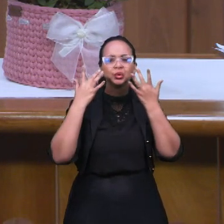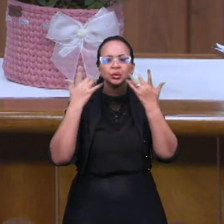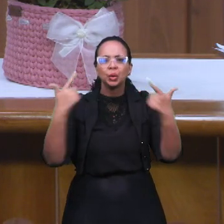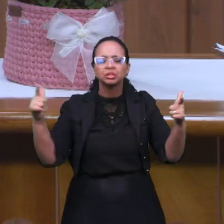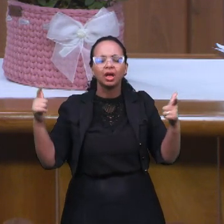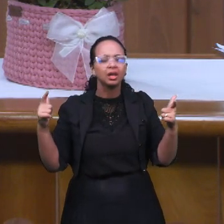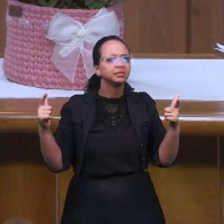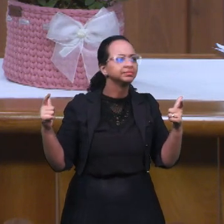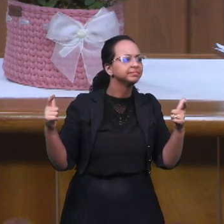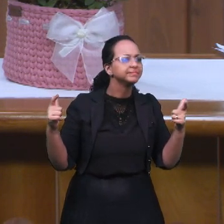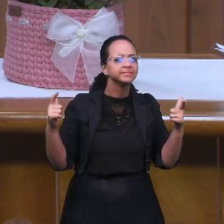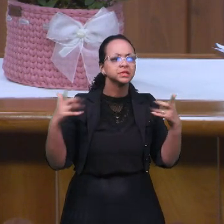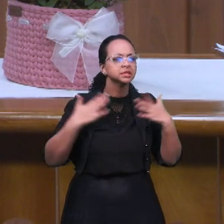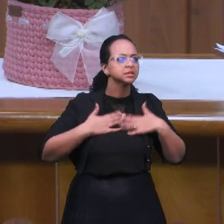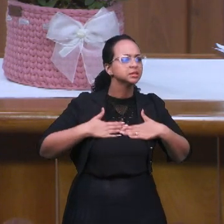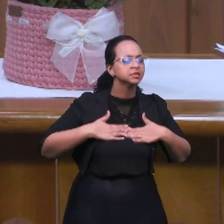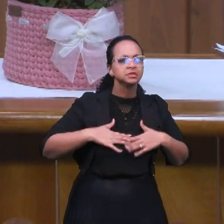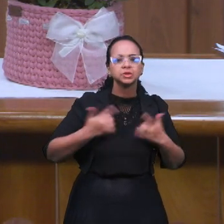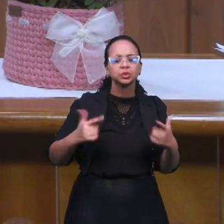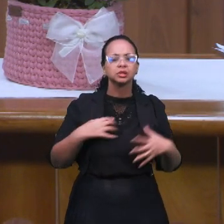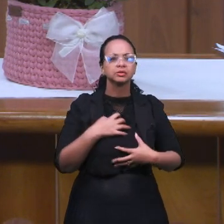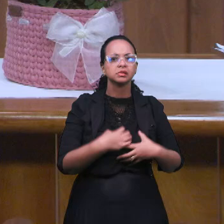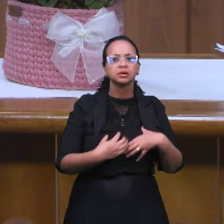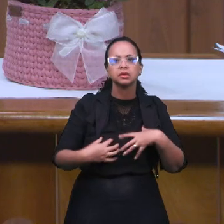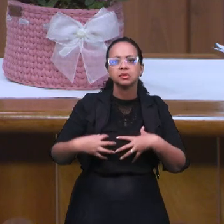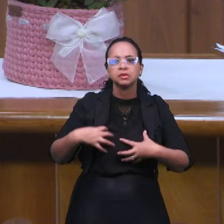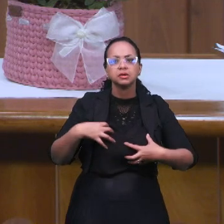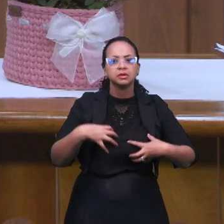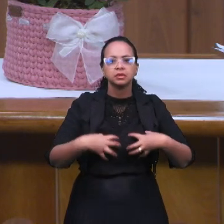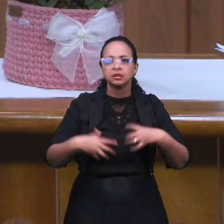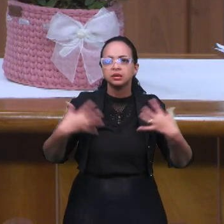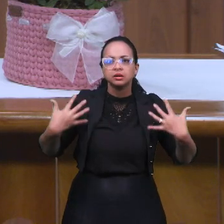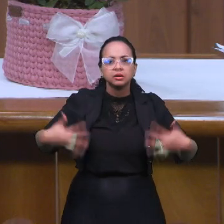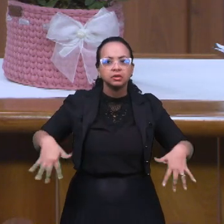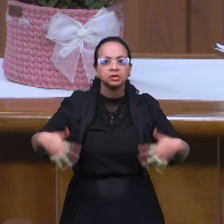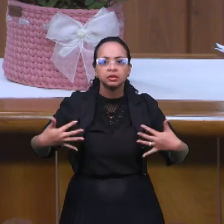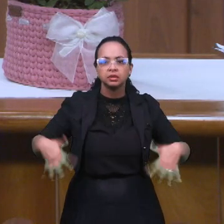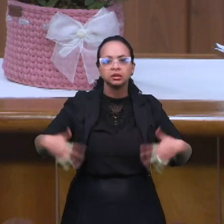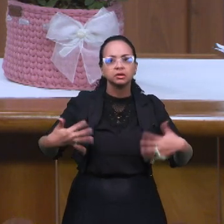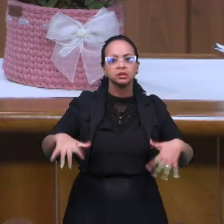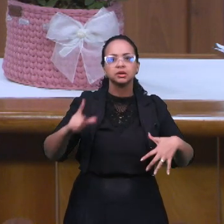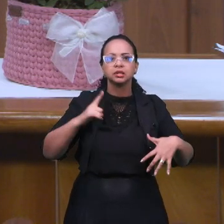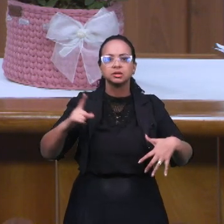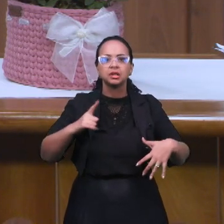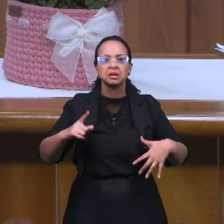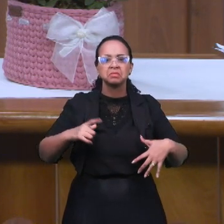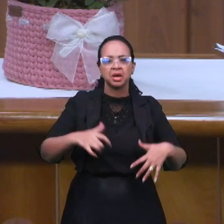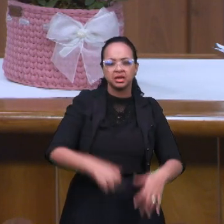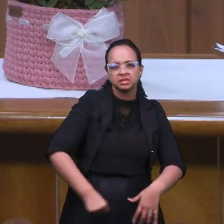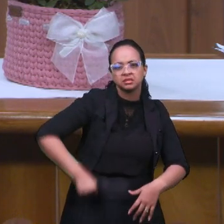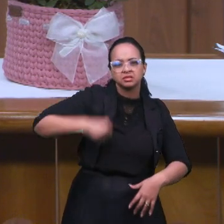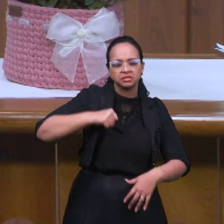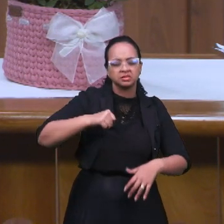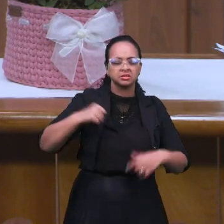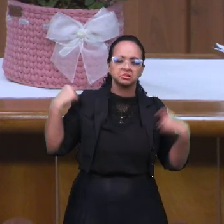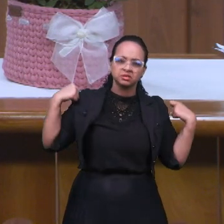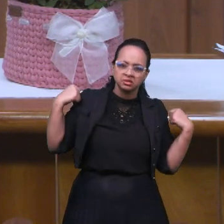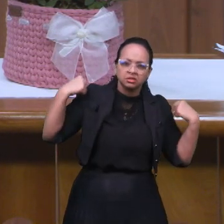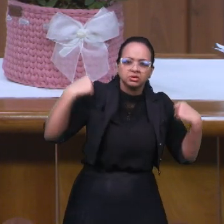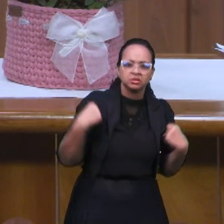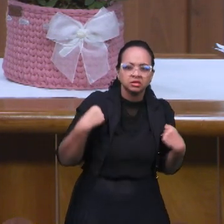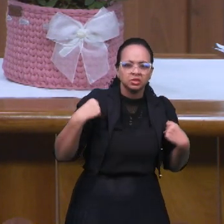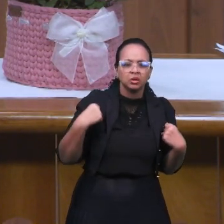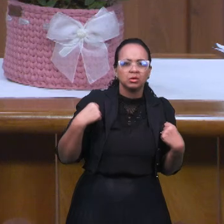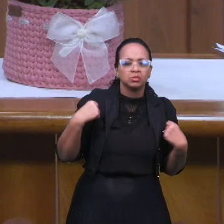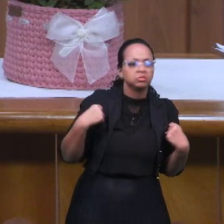tem descanso. A vida dele é essa, é perambular com uma sacola velha nas costas, de um lado